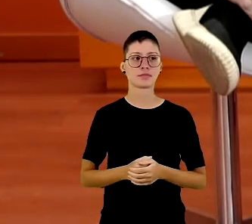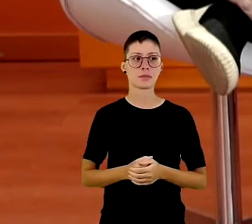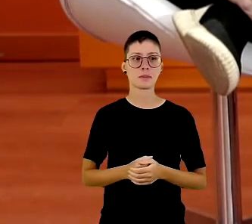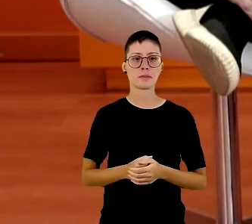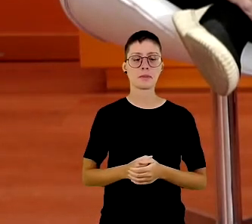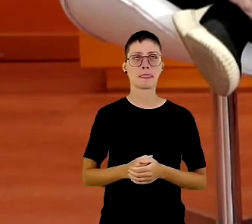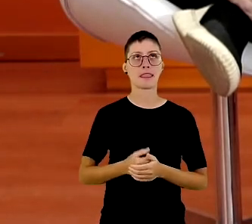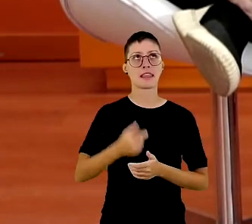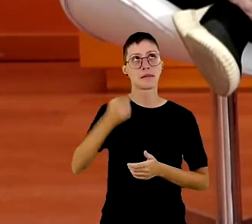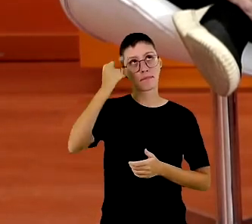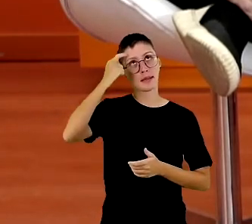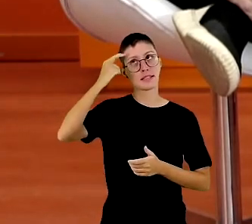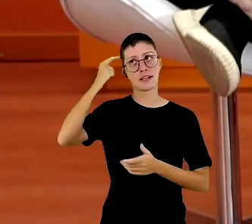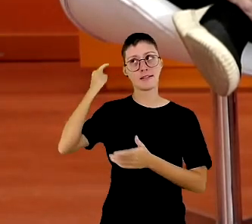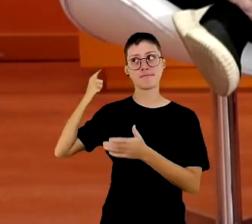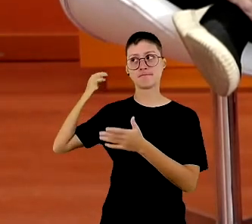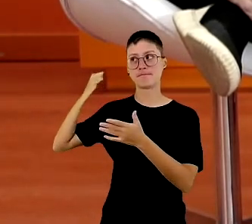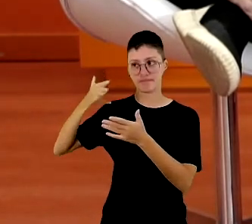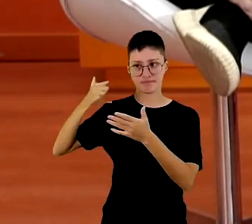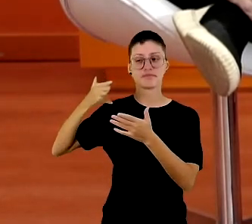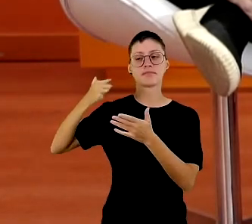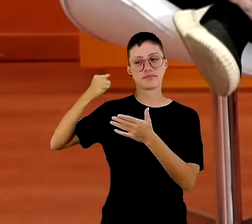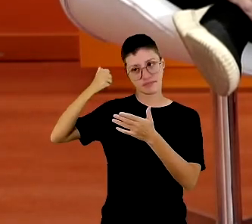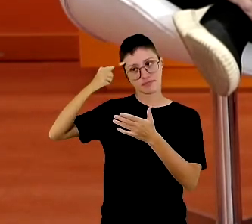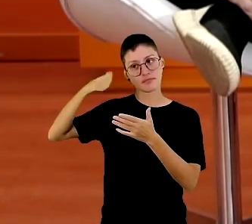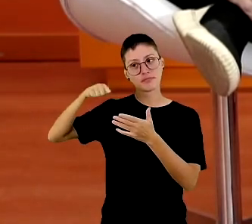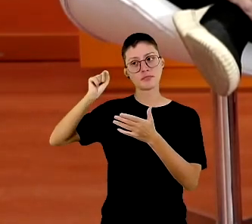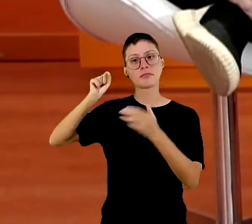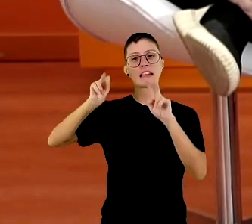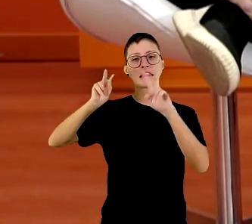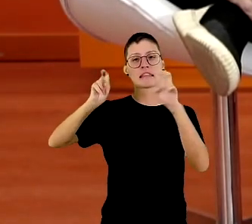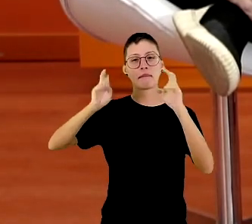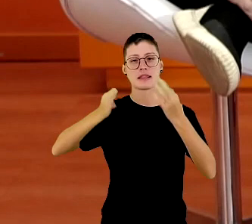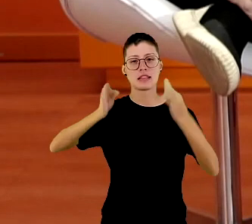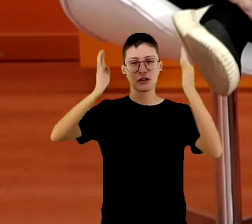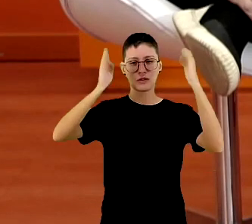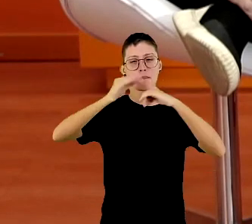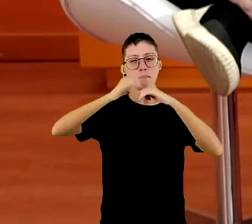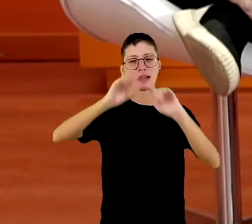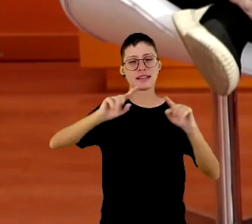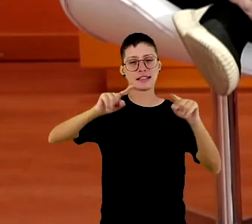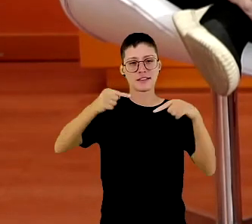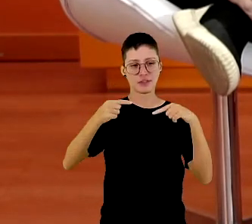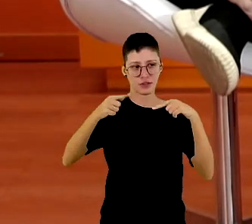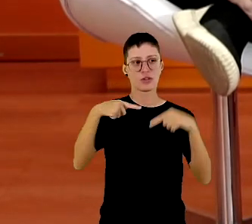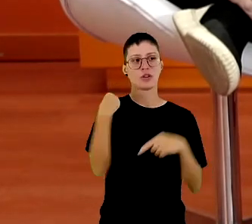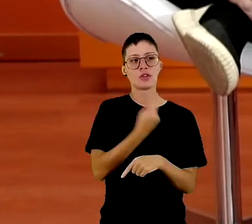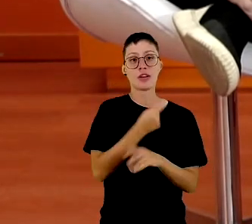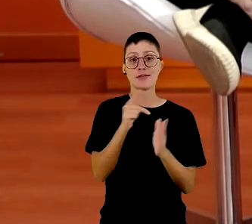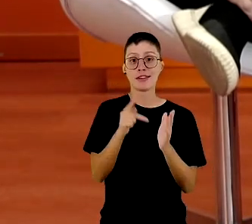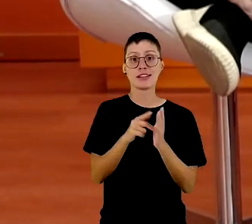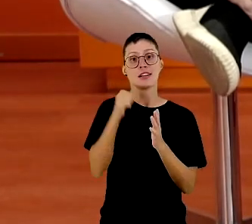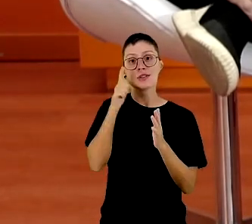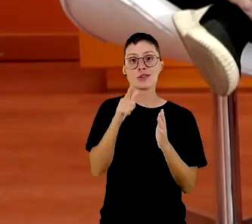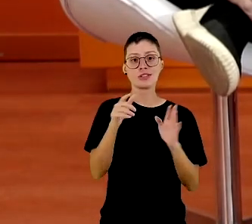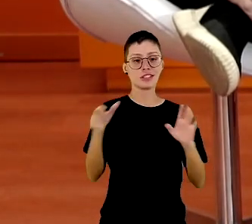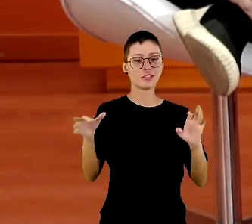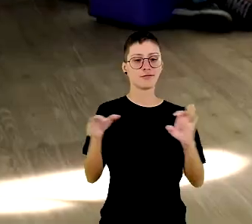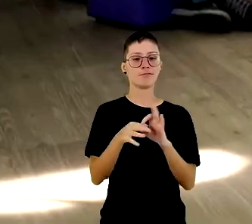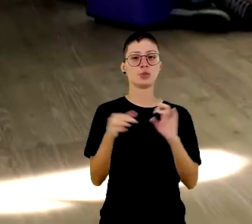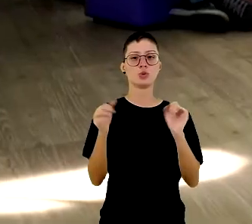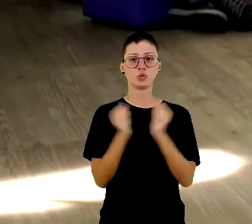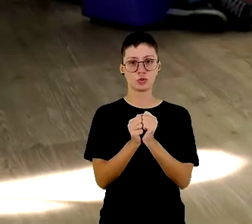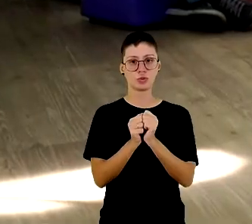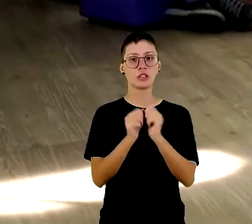falando de tecnologia, um dos grandes desafios, de fato, é a gente conseguir unir, né, a tecnologia que hoje já existe